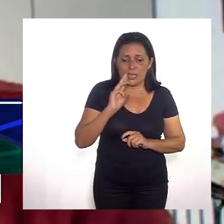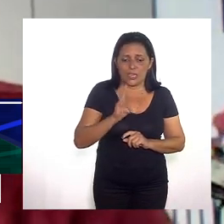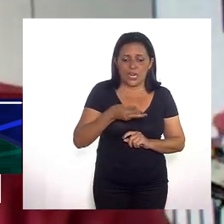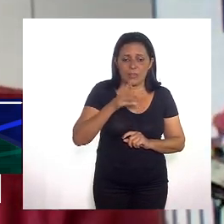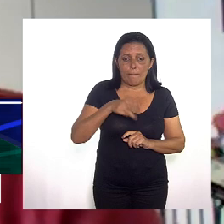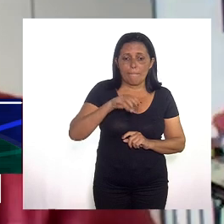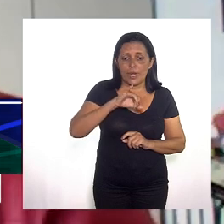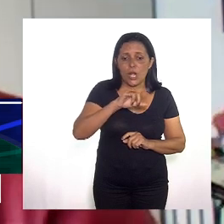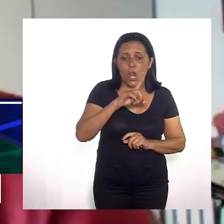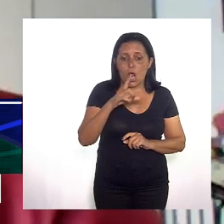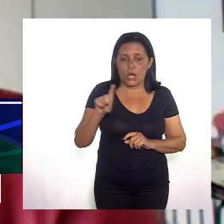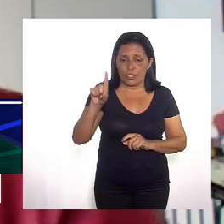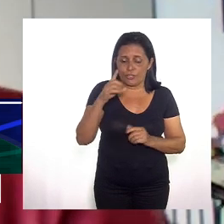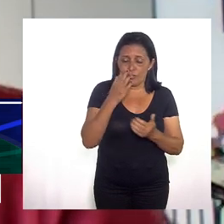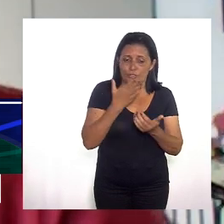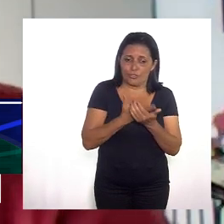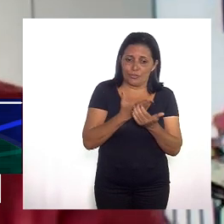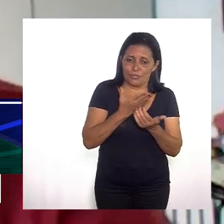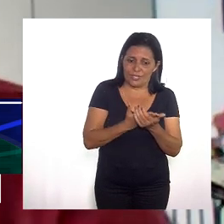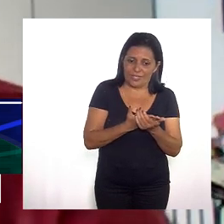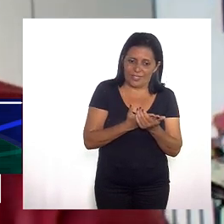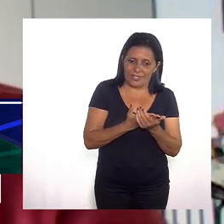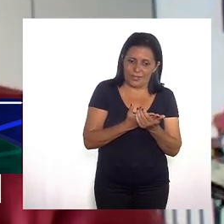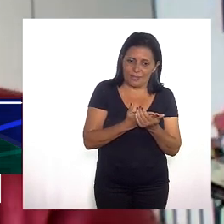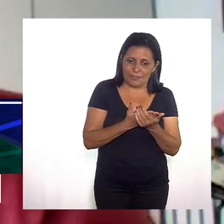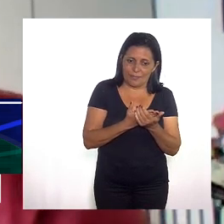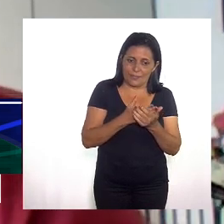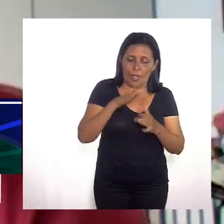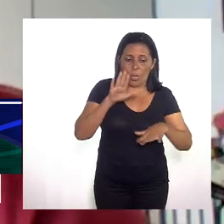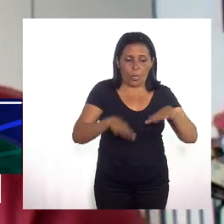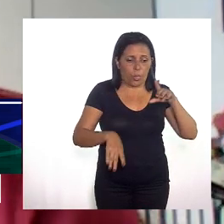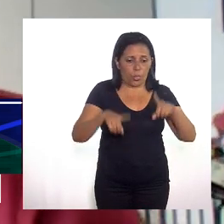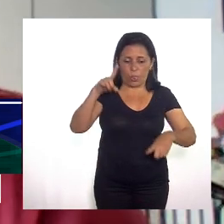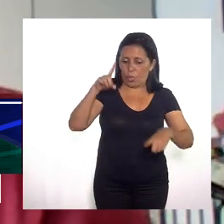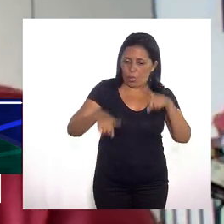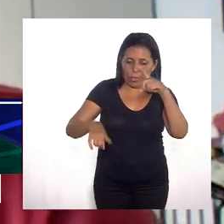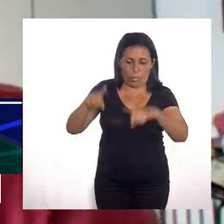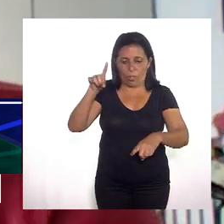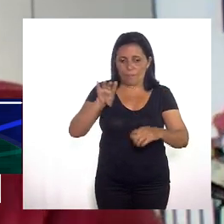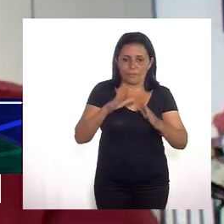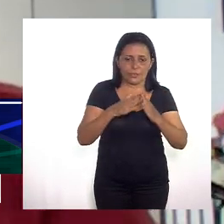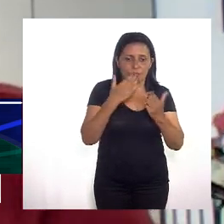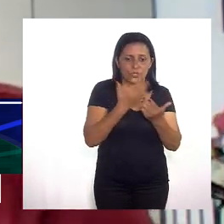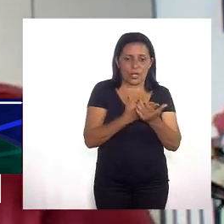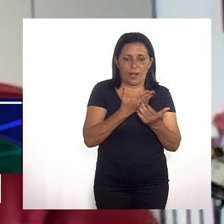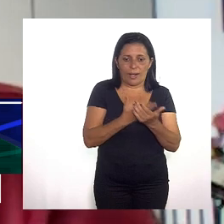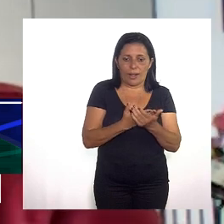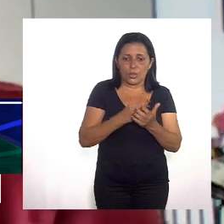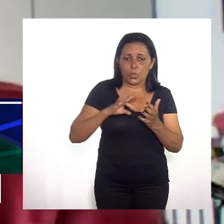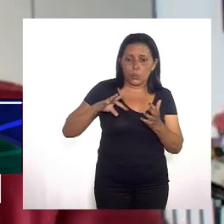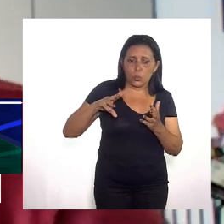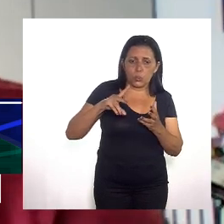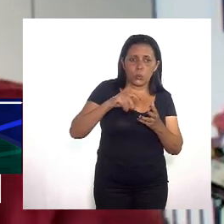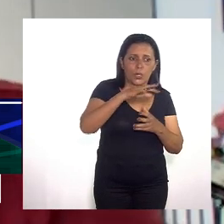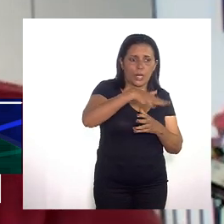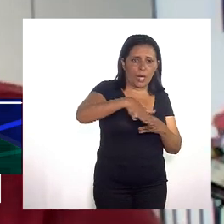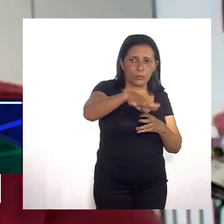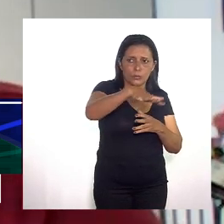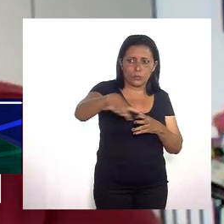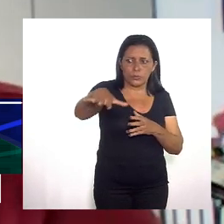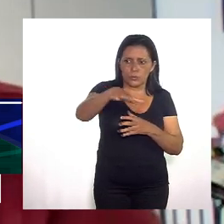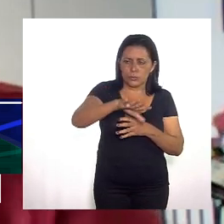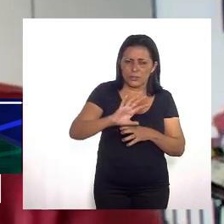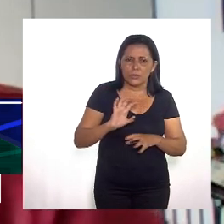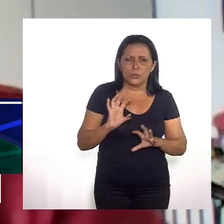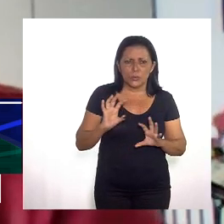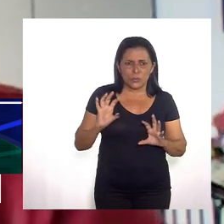estudantes dos diferentes níveis de escolaridade. Todas as regiões do estado do Rio de Janeiro fortemente